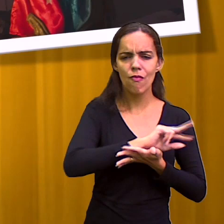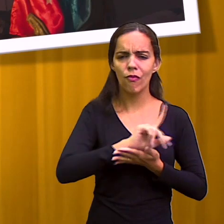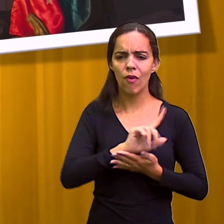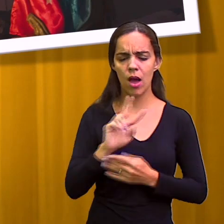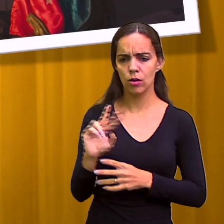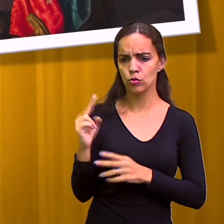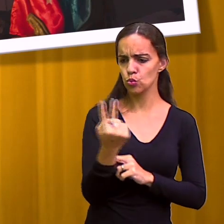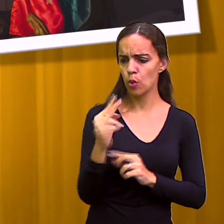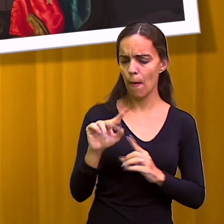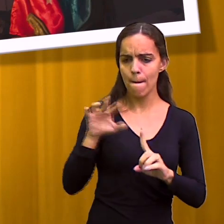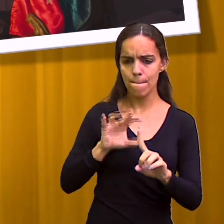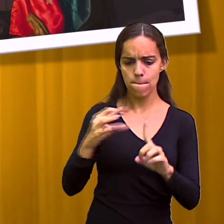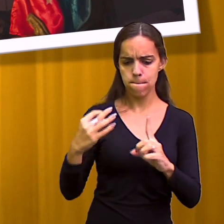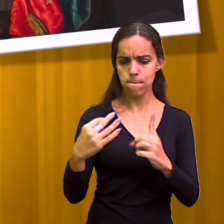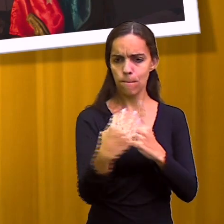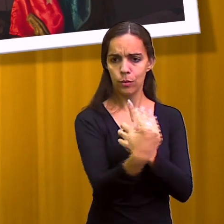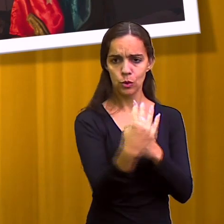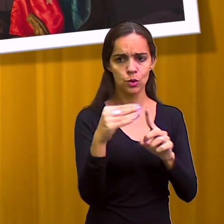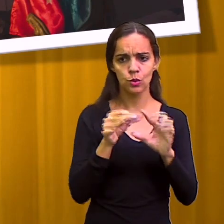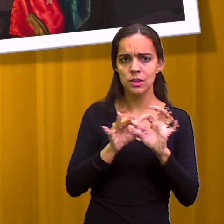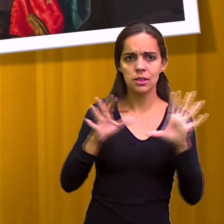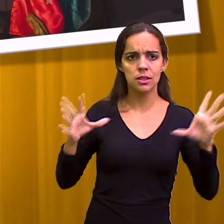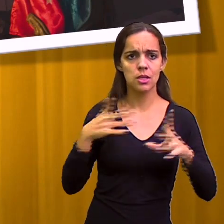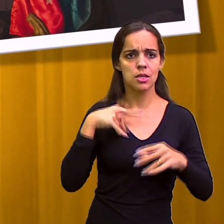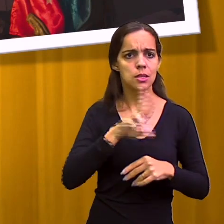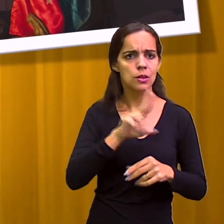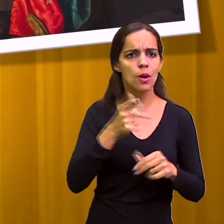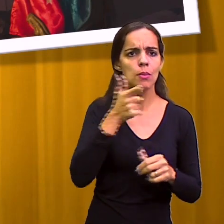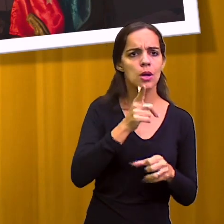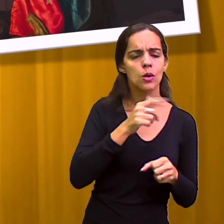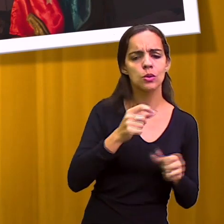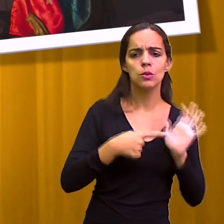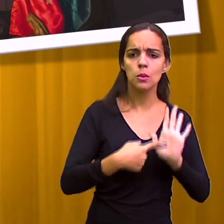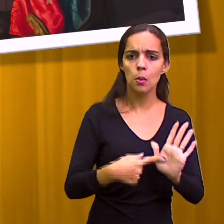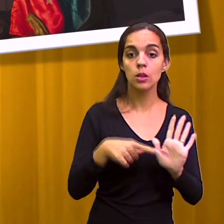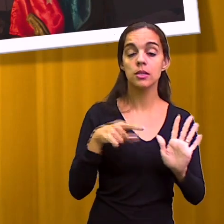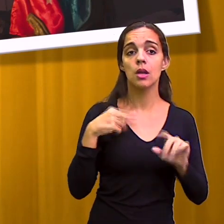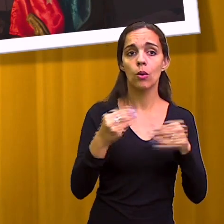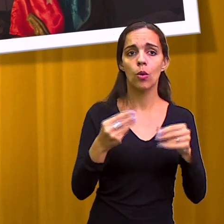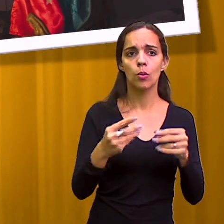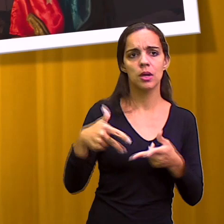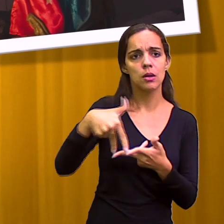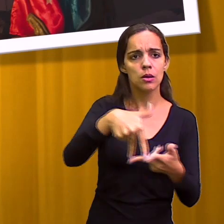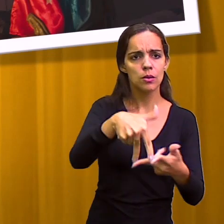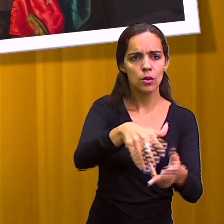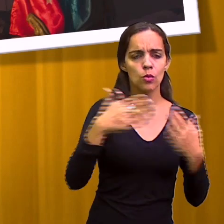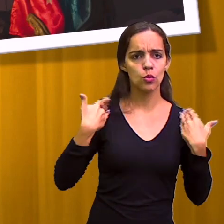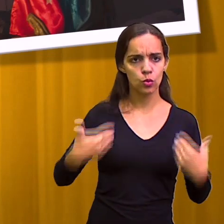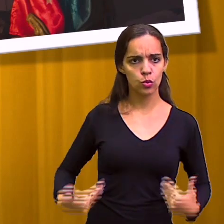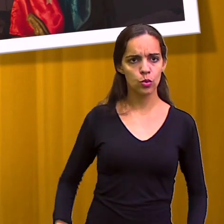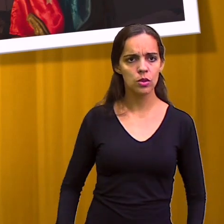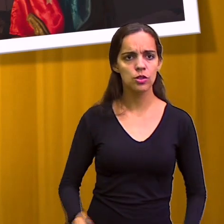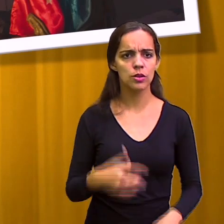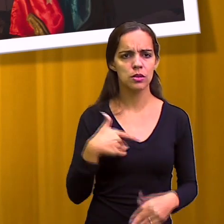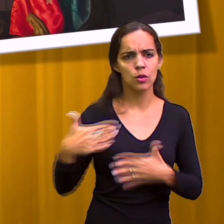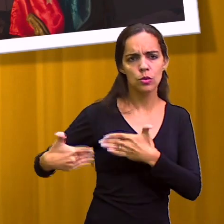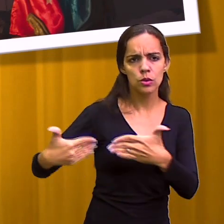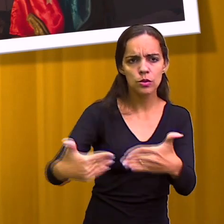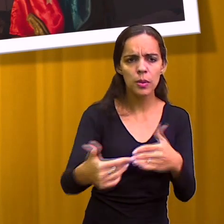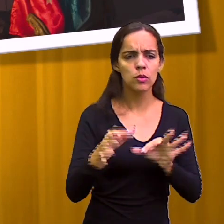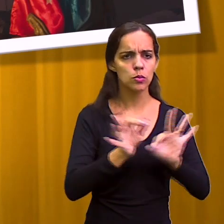ângulos, posições, tamanhos e distorções da sombra por meio do corpo. Durante